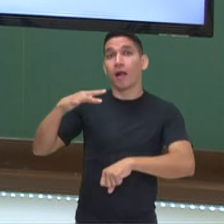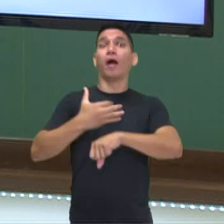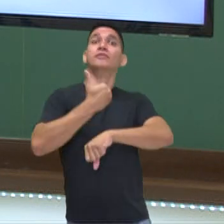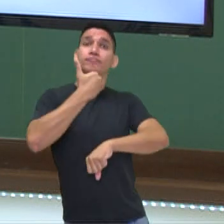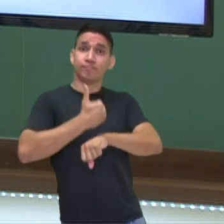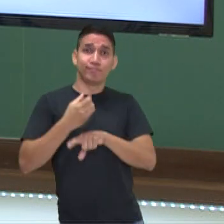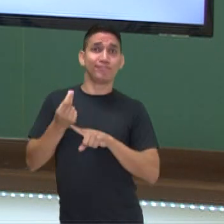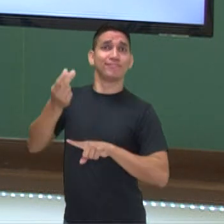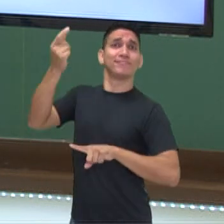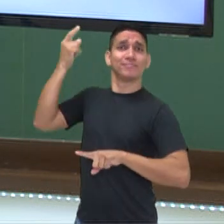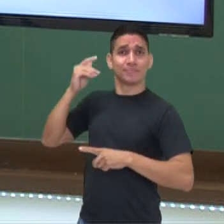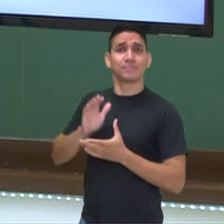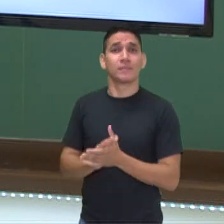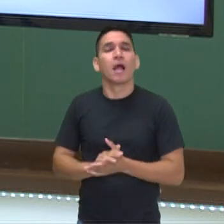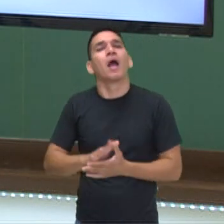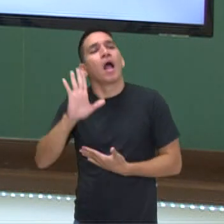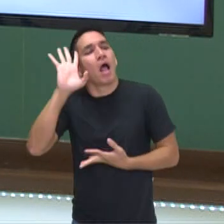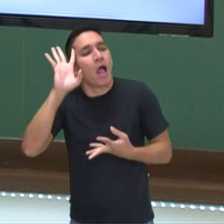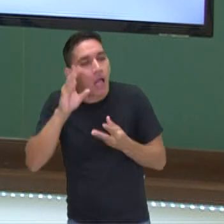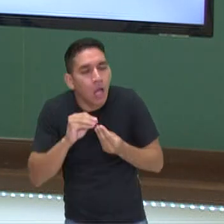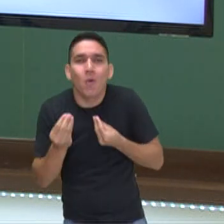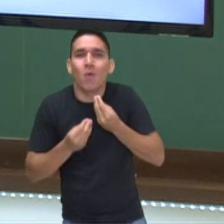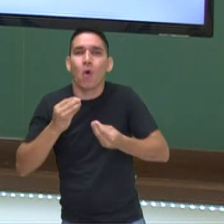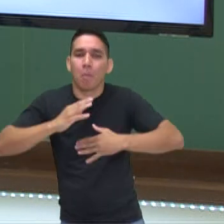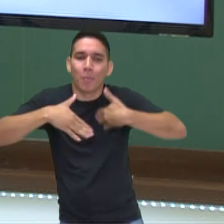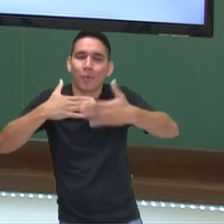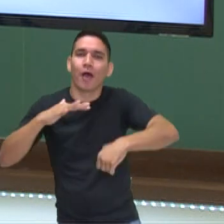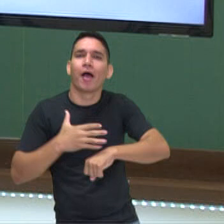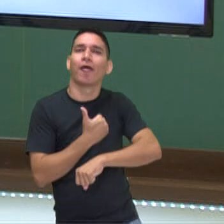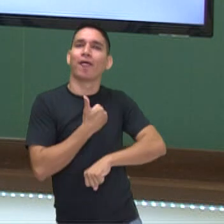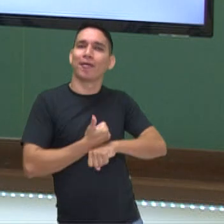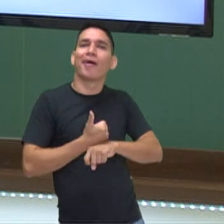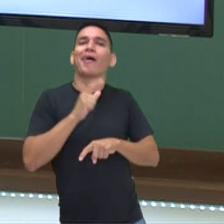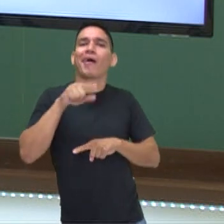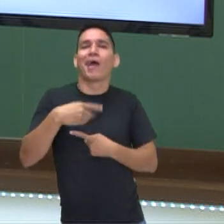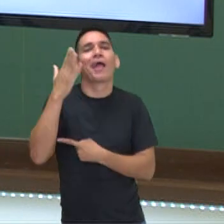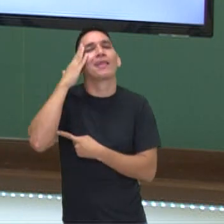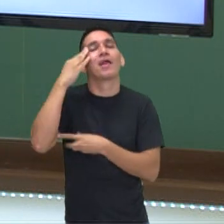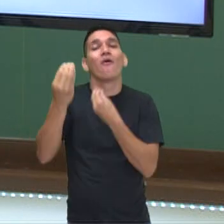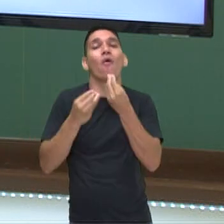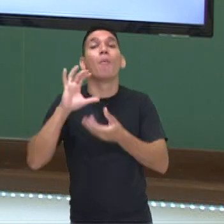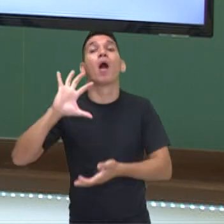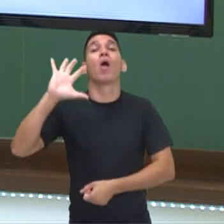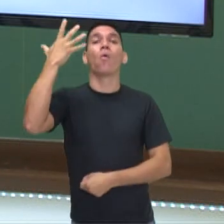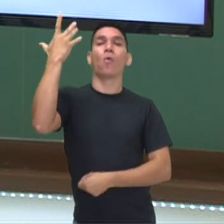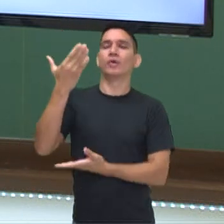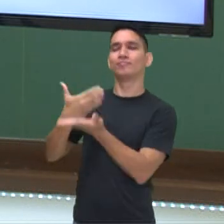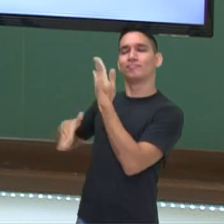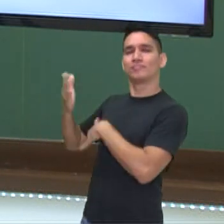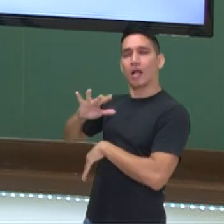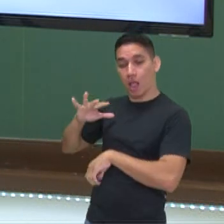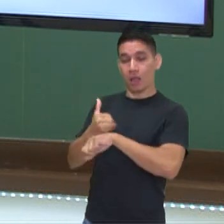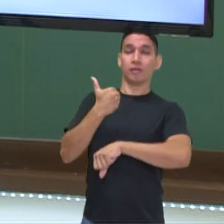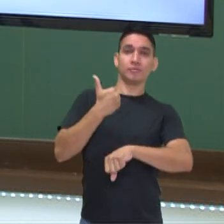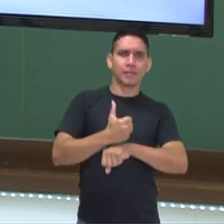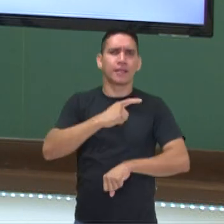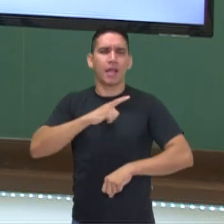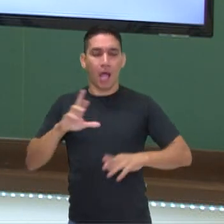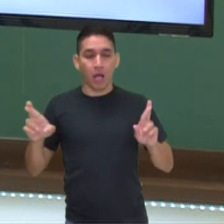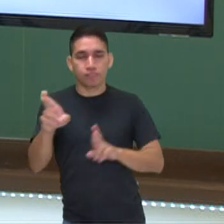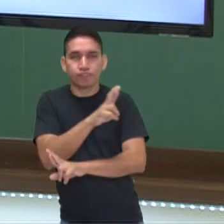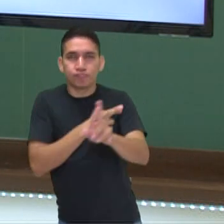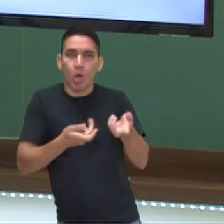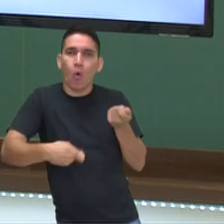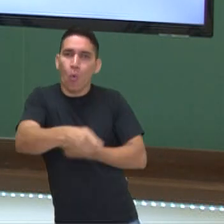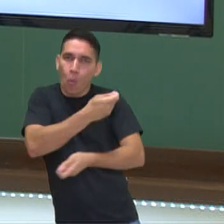esse processo de colonização é conhecer um pouco da história desses nossos países com quem a gente faz as relações comerciais também,